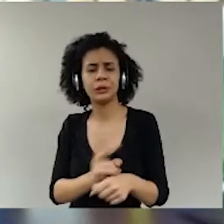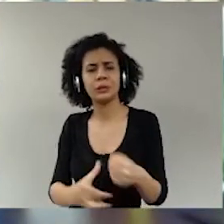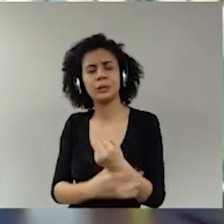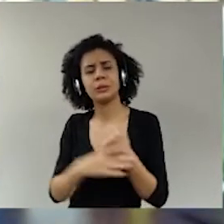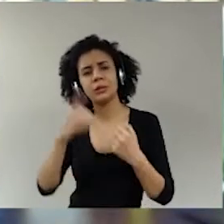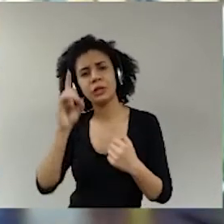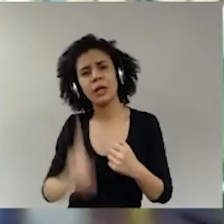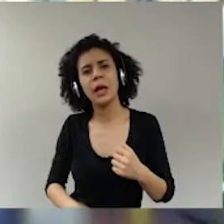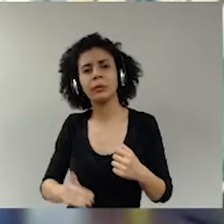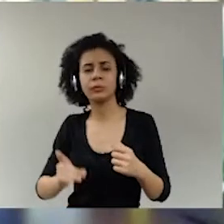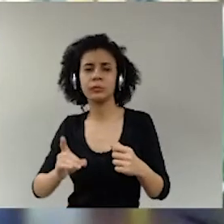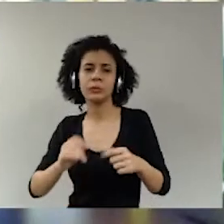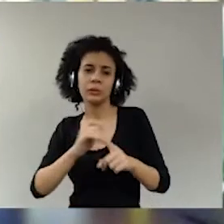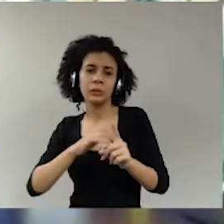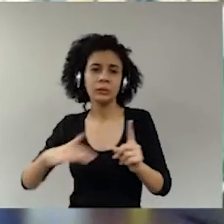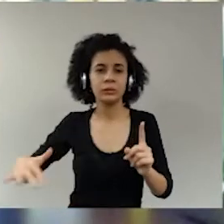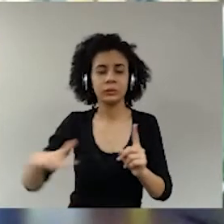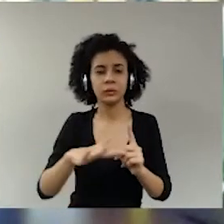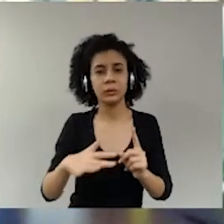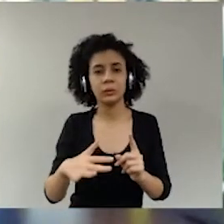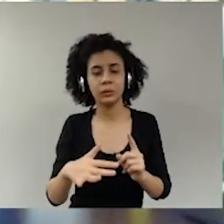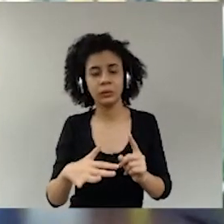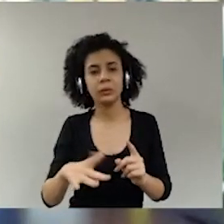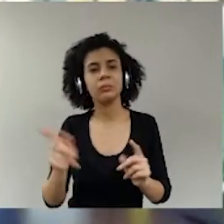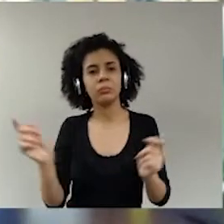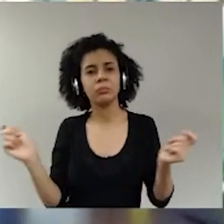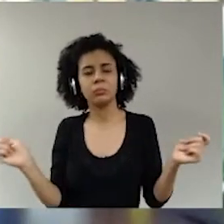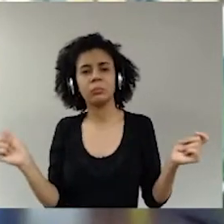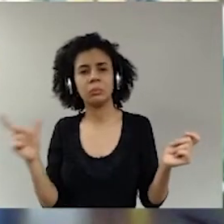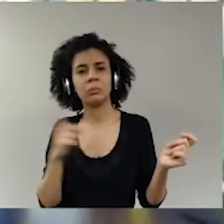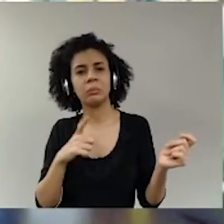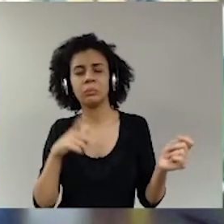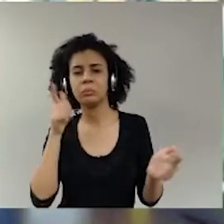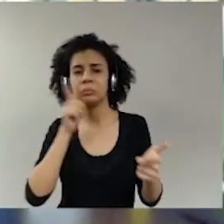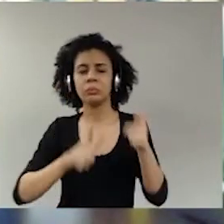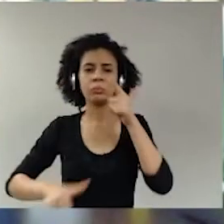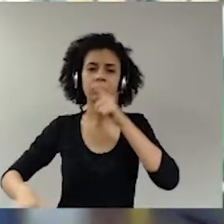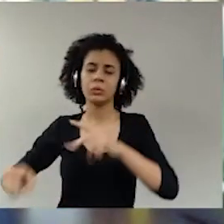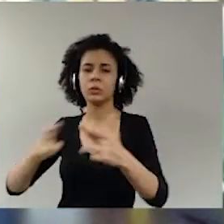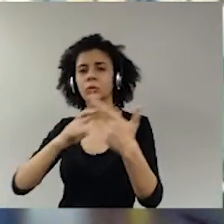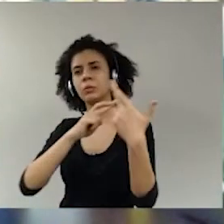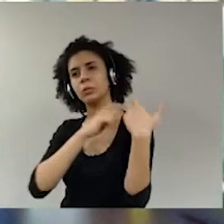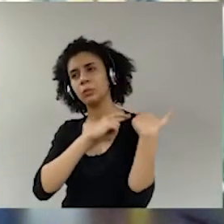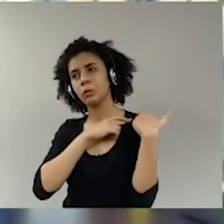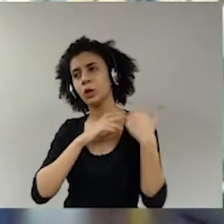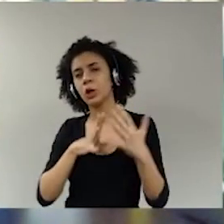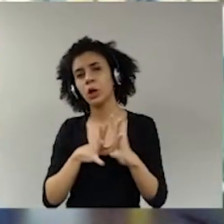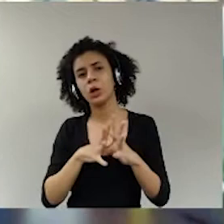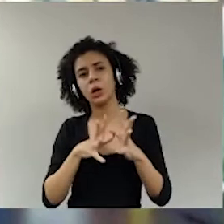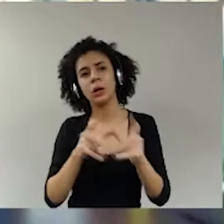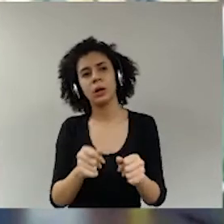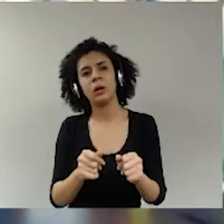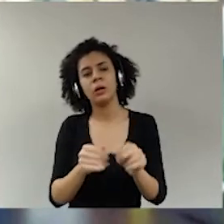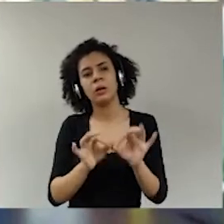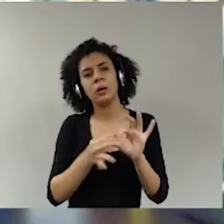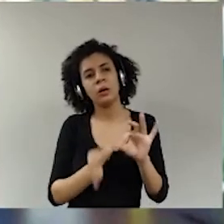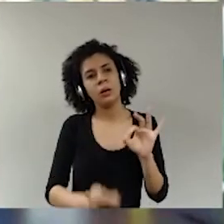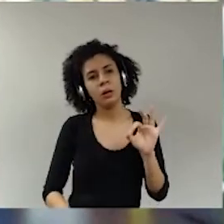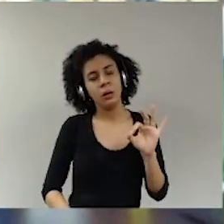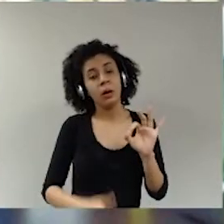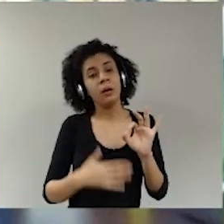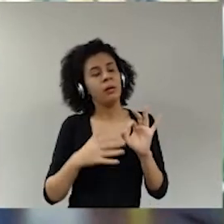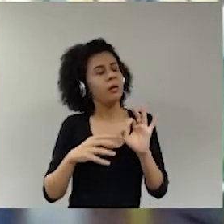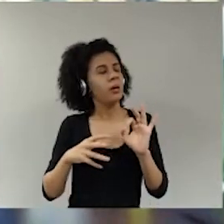da cidadania como um todo, e tem cumprido o seu papel em toda a sua extensão, em todas